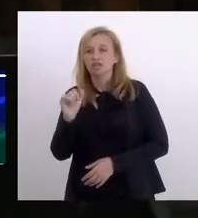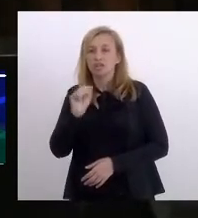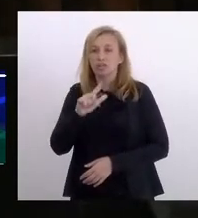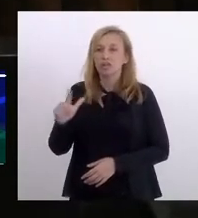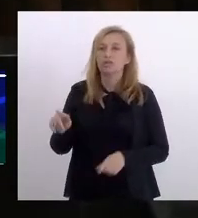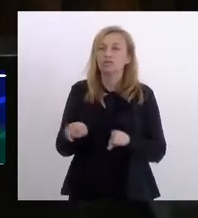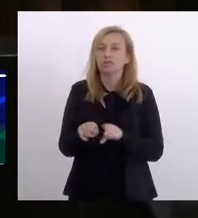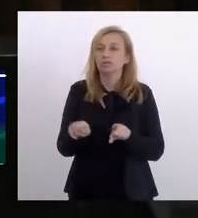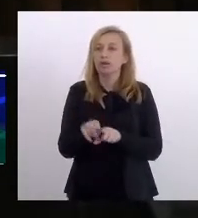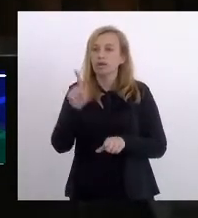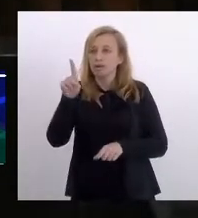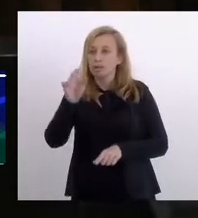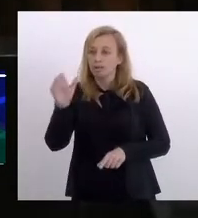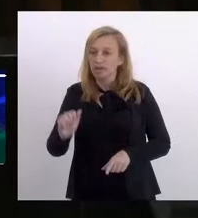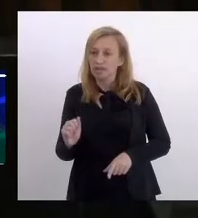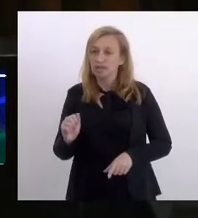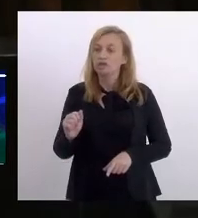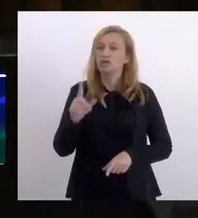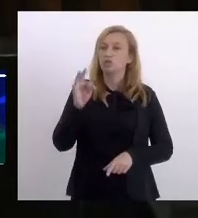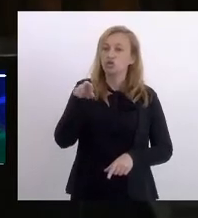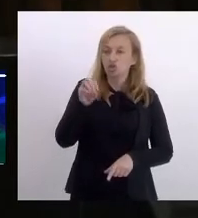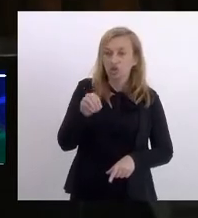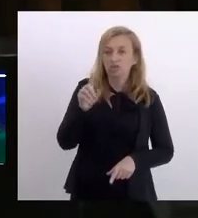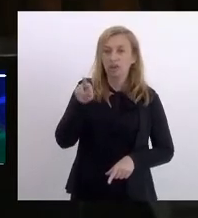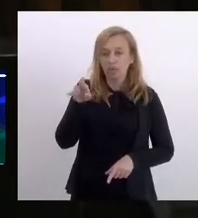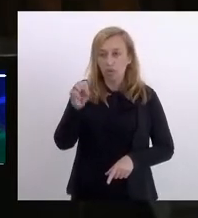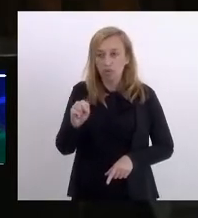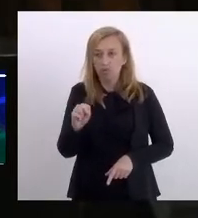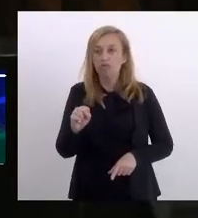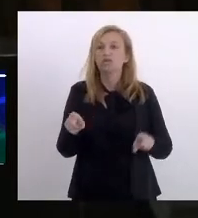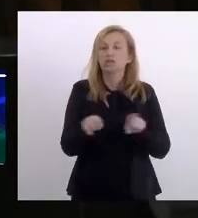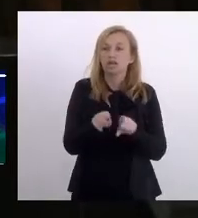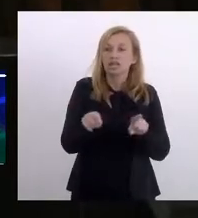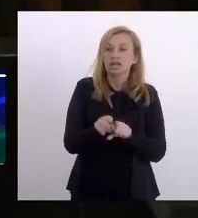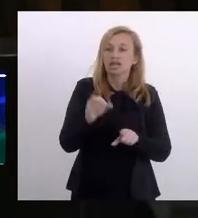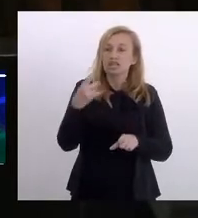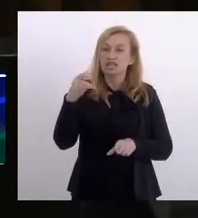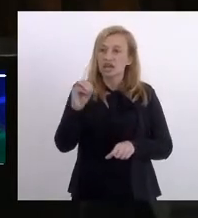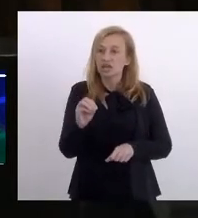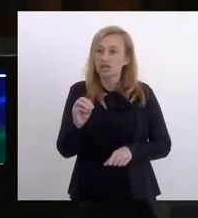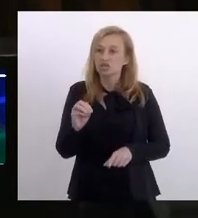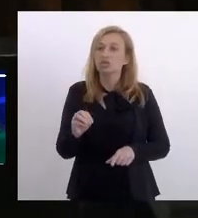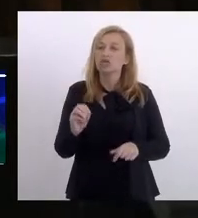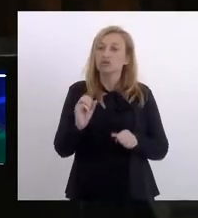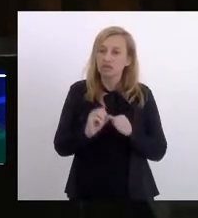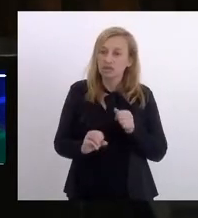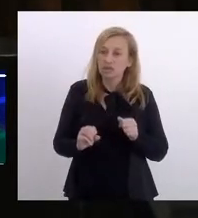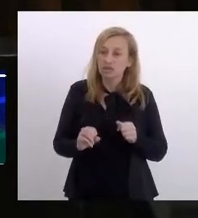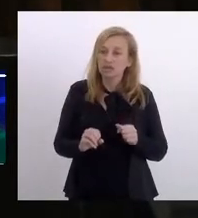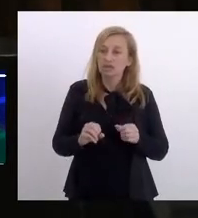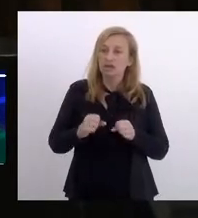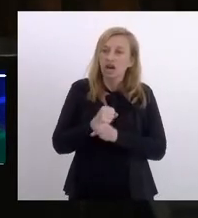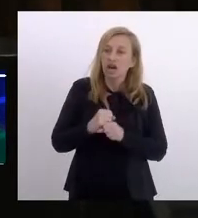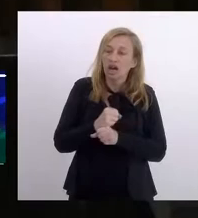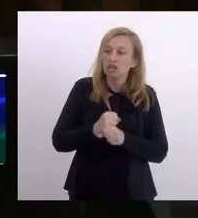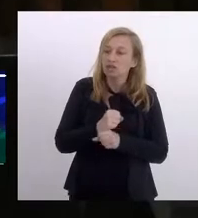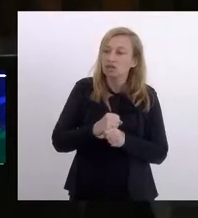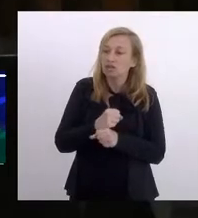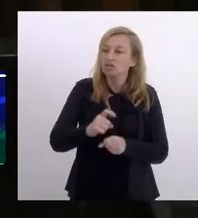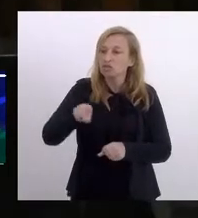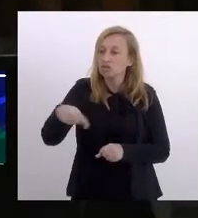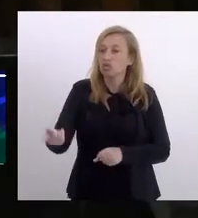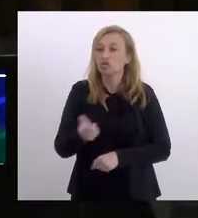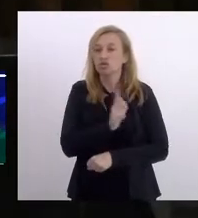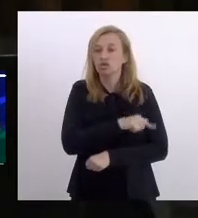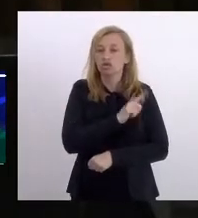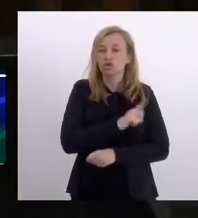Pezão, no que fez Gustavo Barbosa, no que fez Sérgio Rui e no que fizeram dezenas de outros gestores